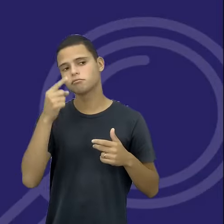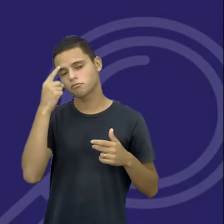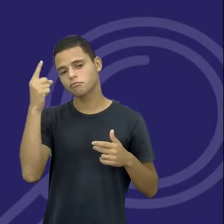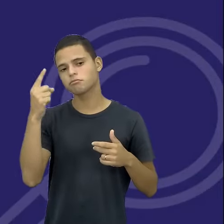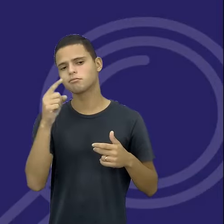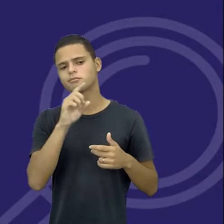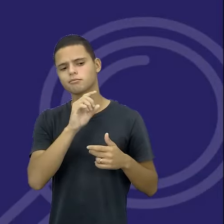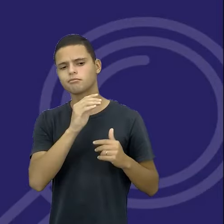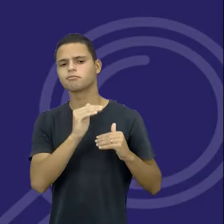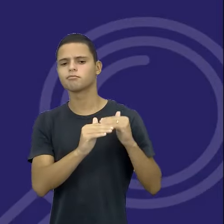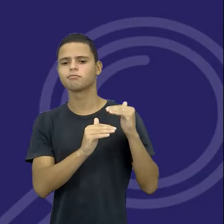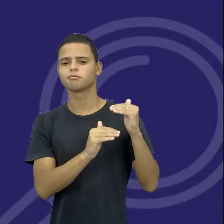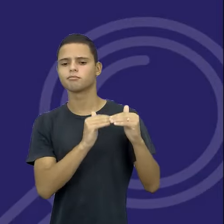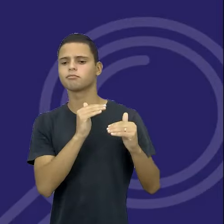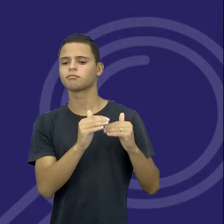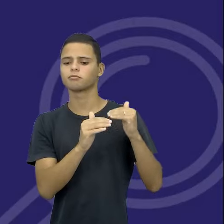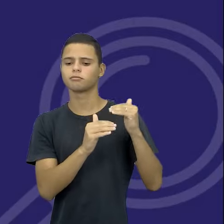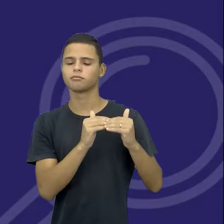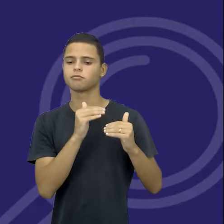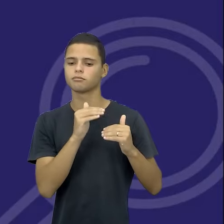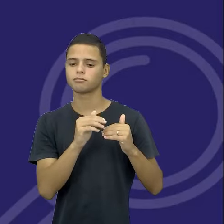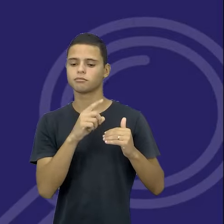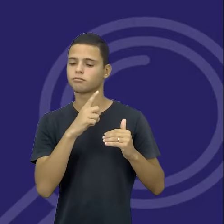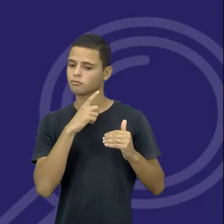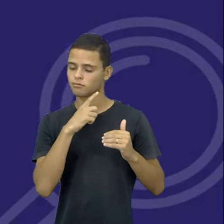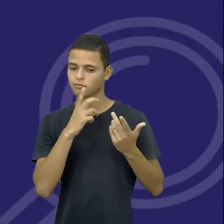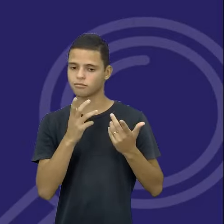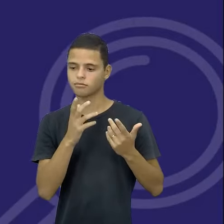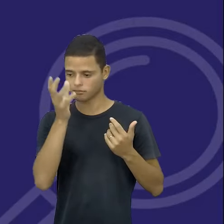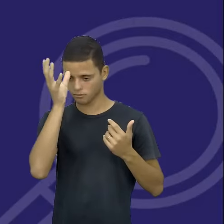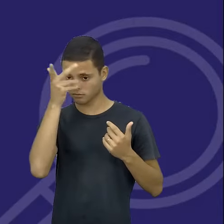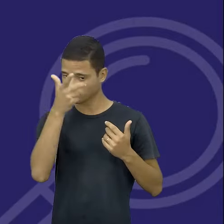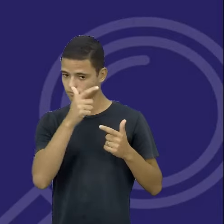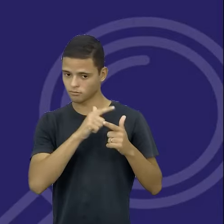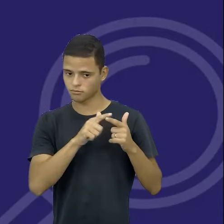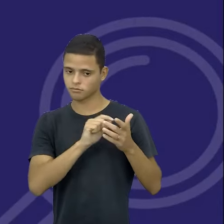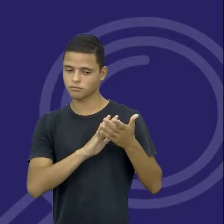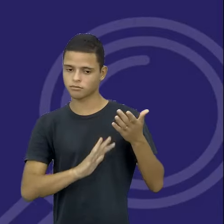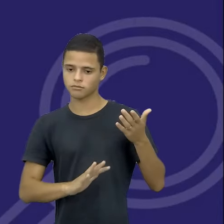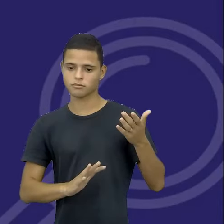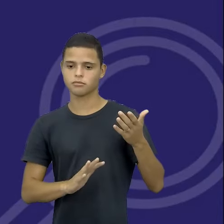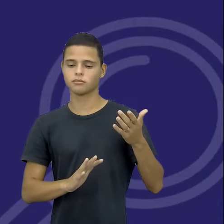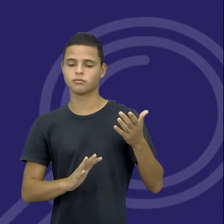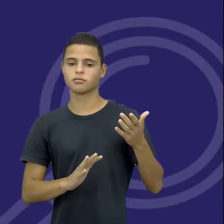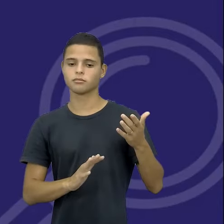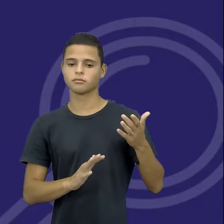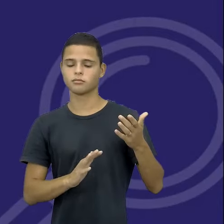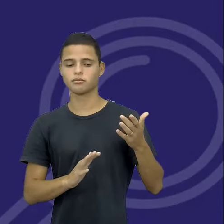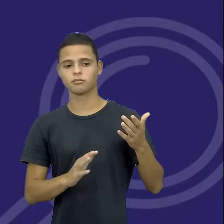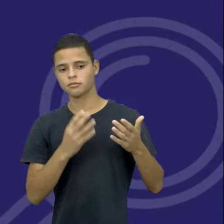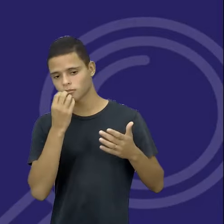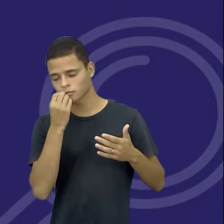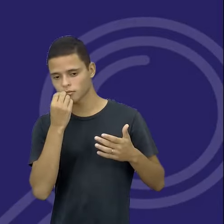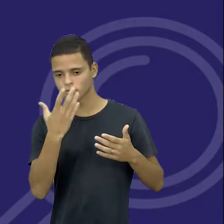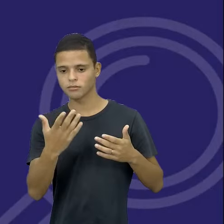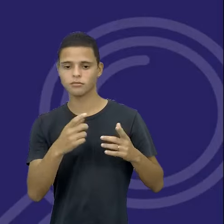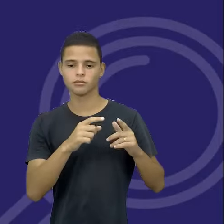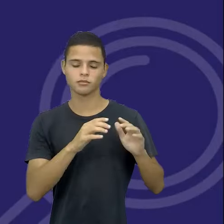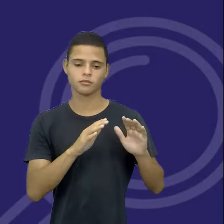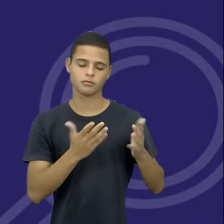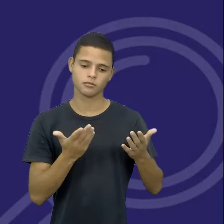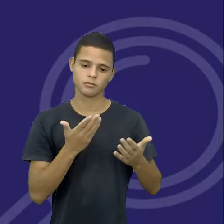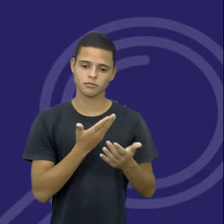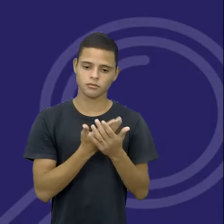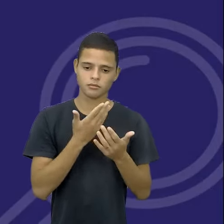cada etapinha que tem, em cada etapa que tem dessa resolução de problemas, o quão rica se torna a aula e o quão